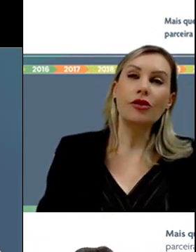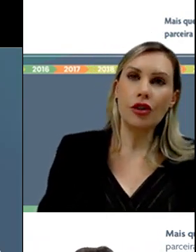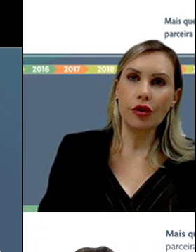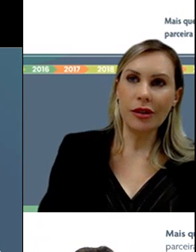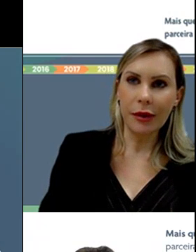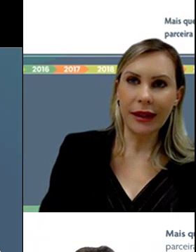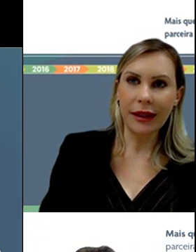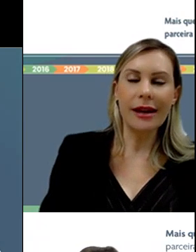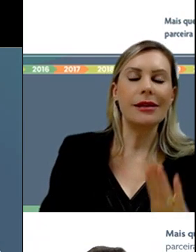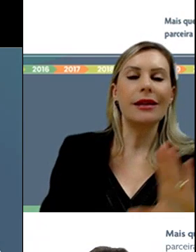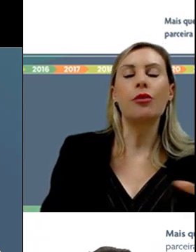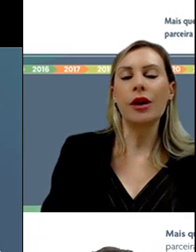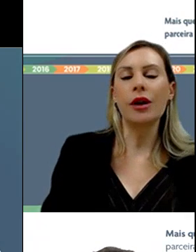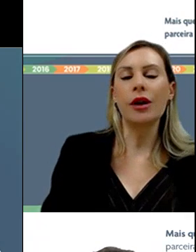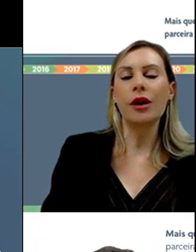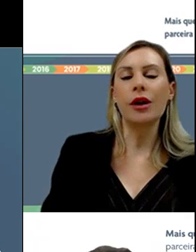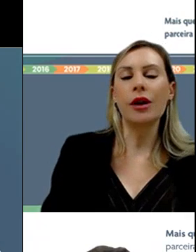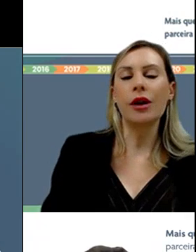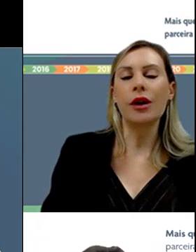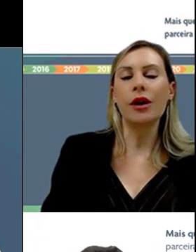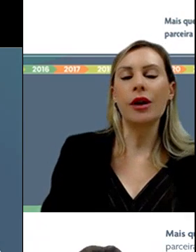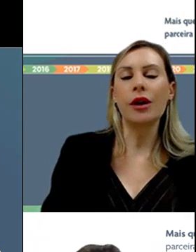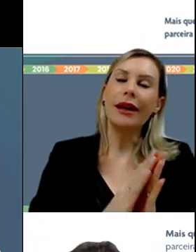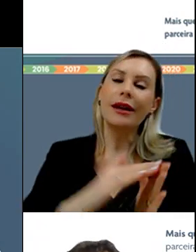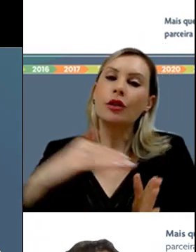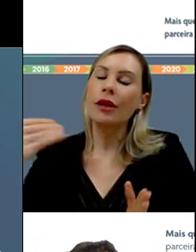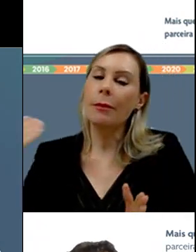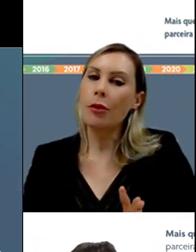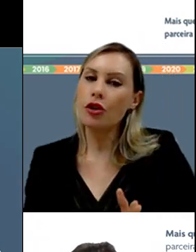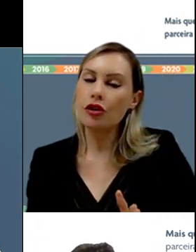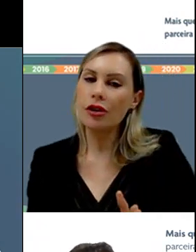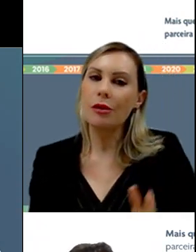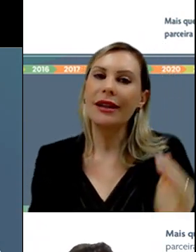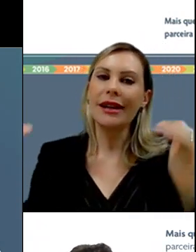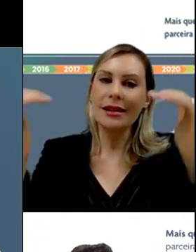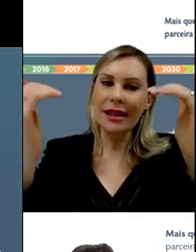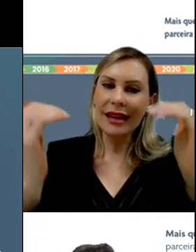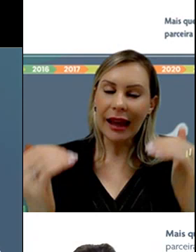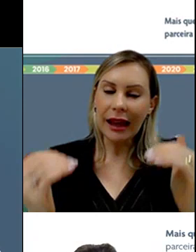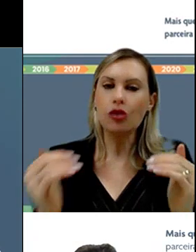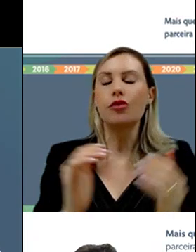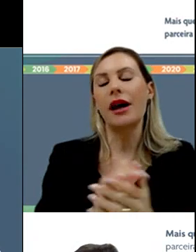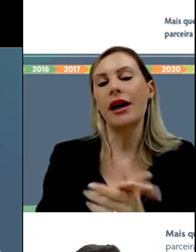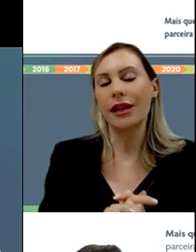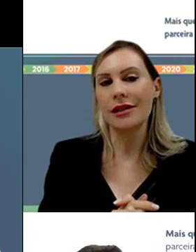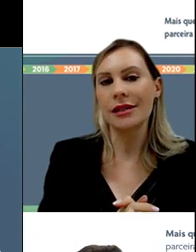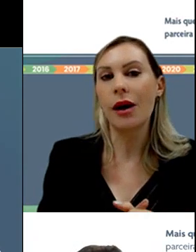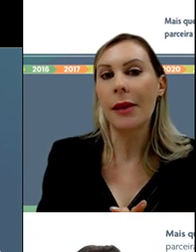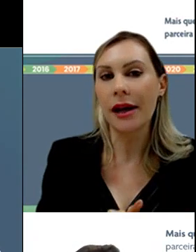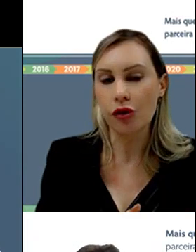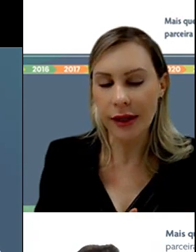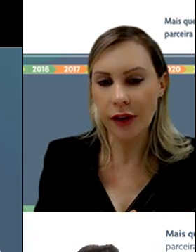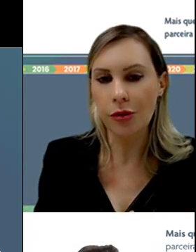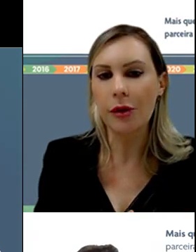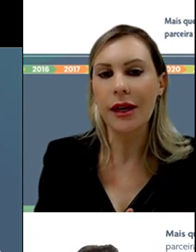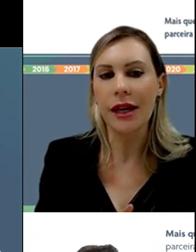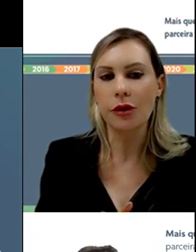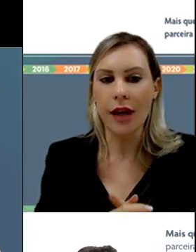público antes de 2013, não migrou de regime, ou para quem entrou depois de 2013 e tem hoje uma remuneração